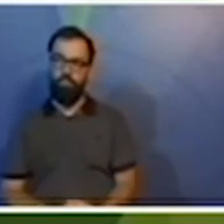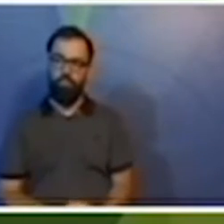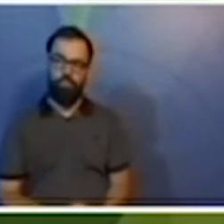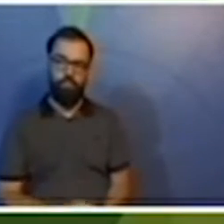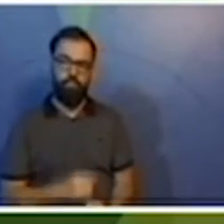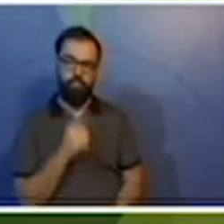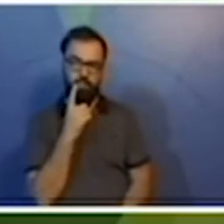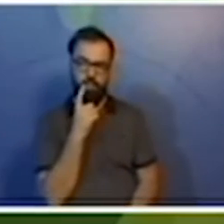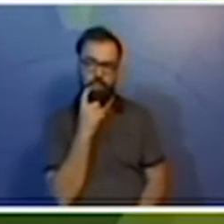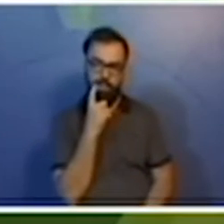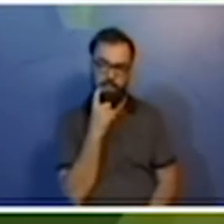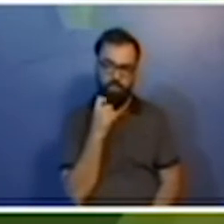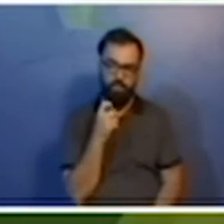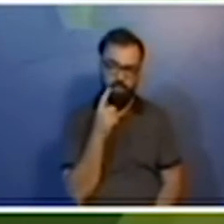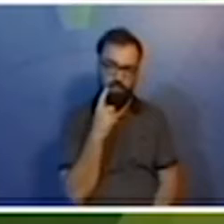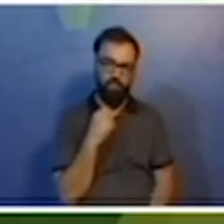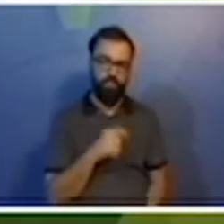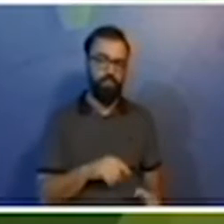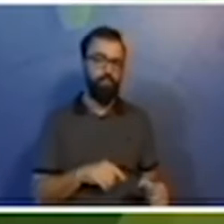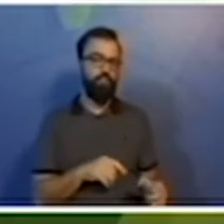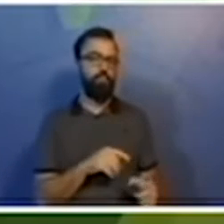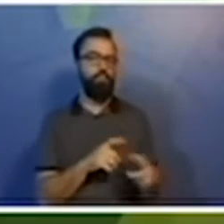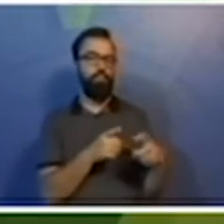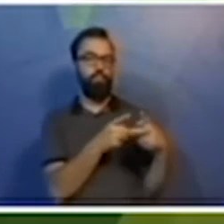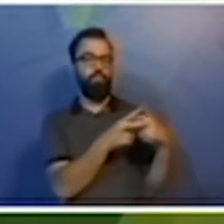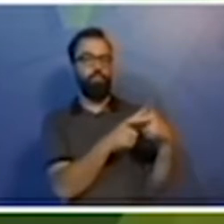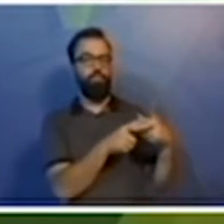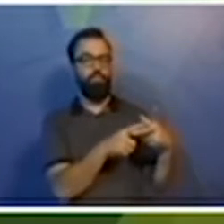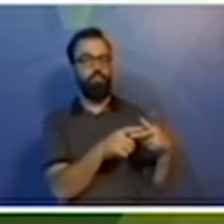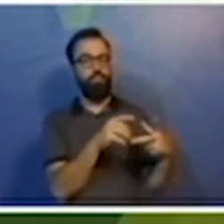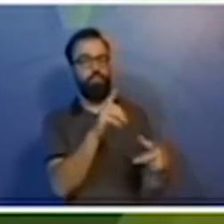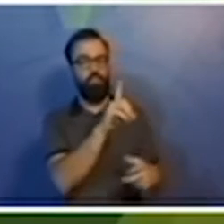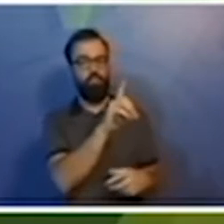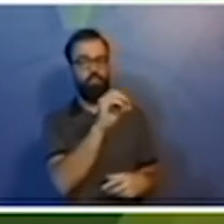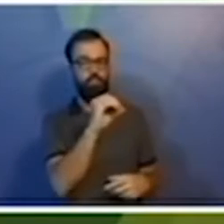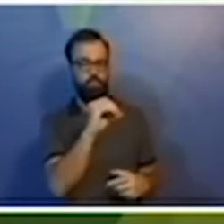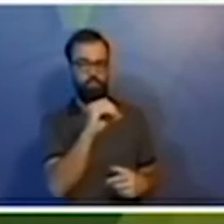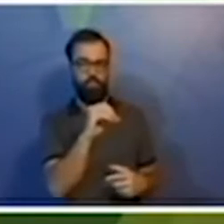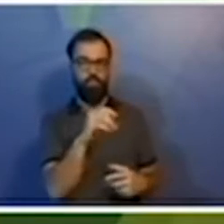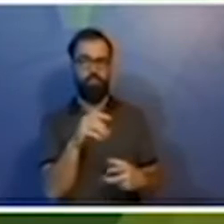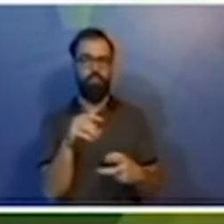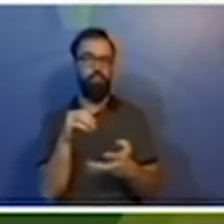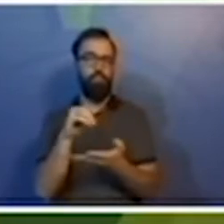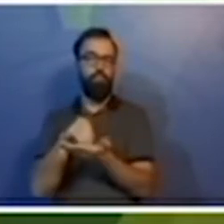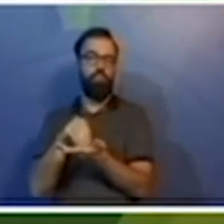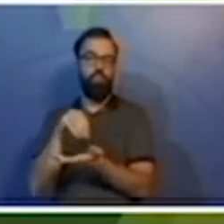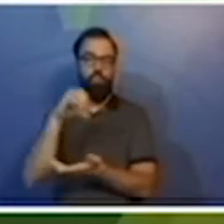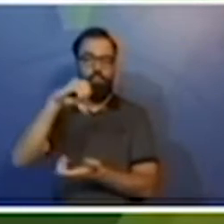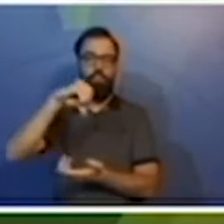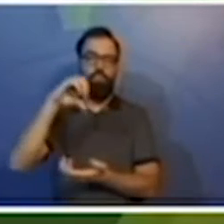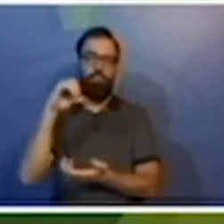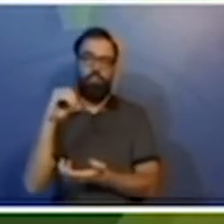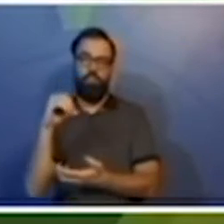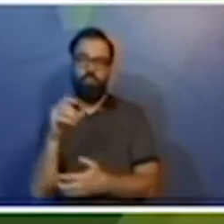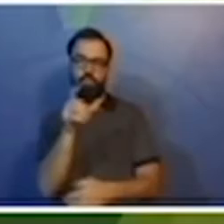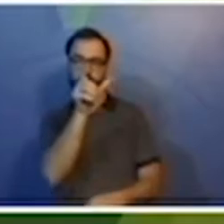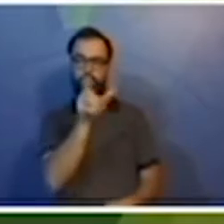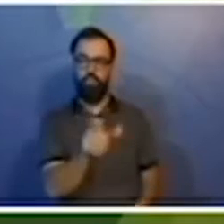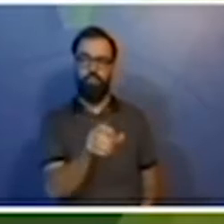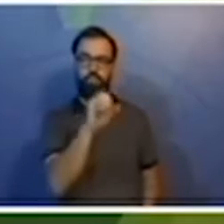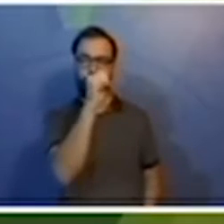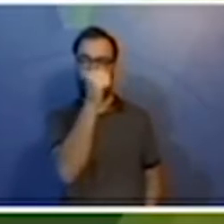ó, se meu ângulo mede 10, o meu complemento é 80 e o